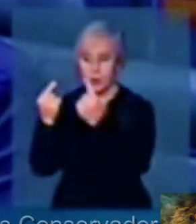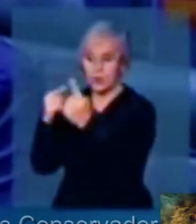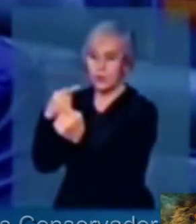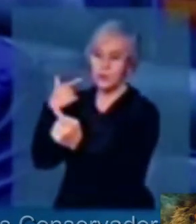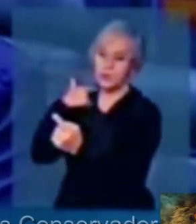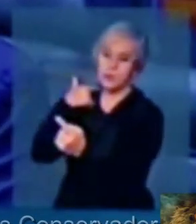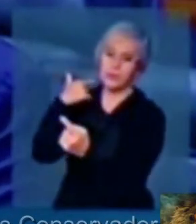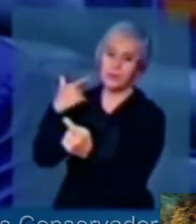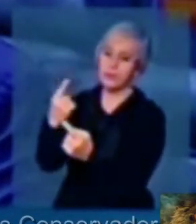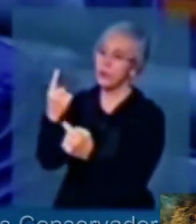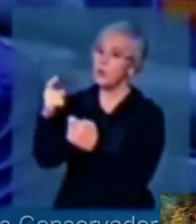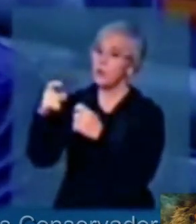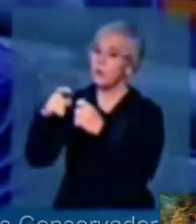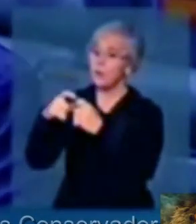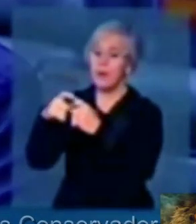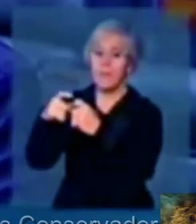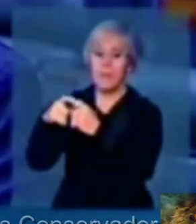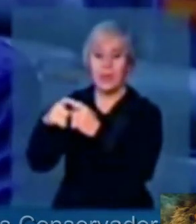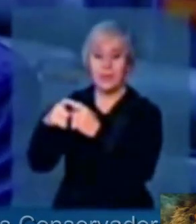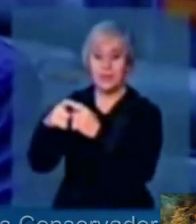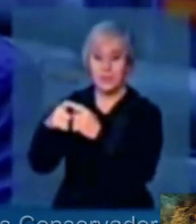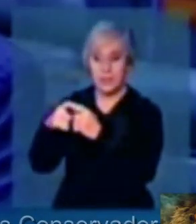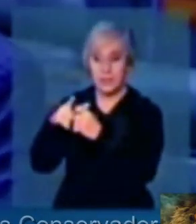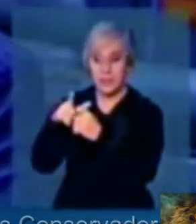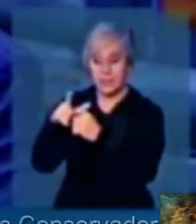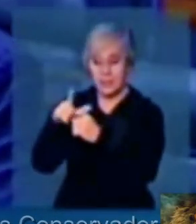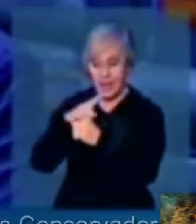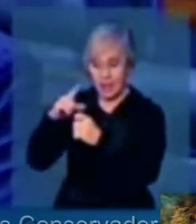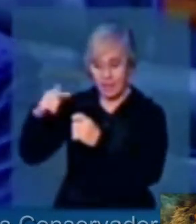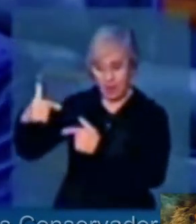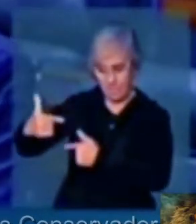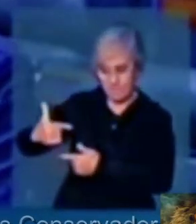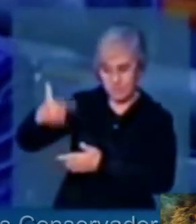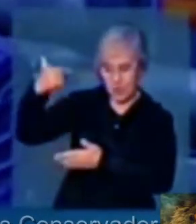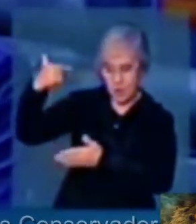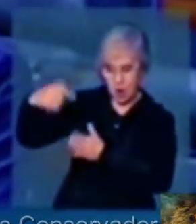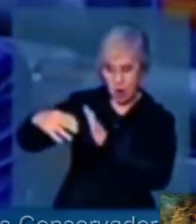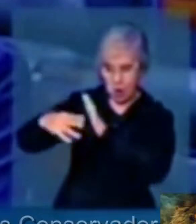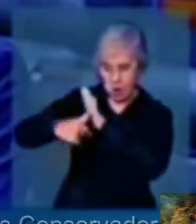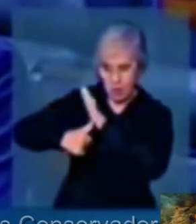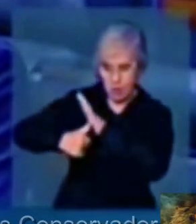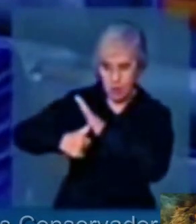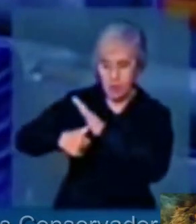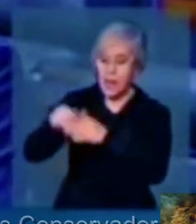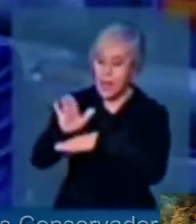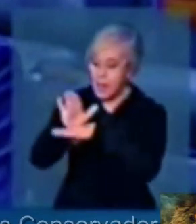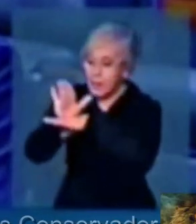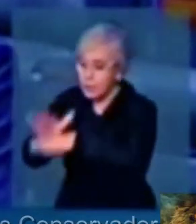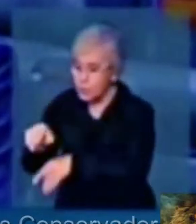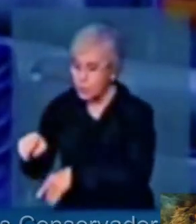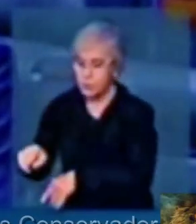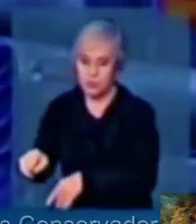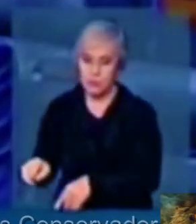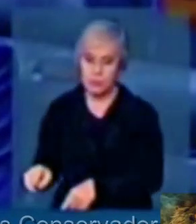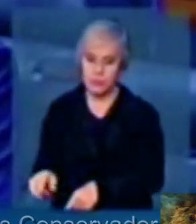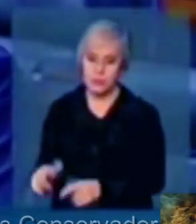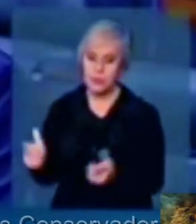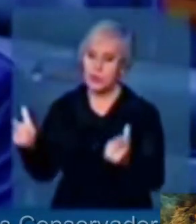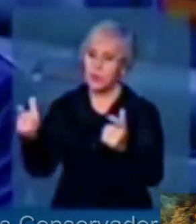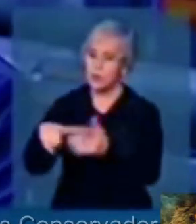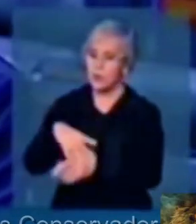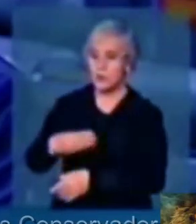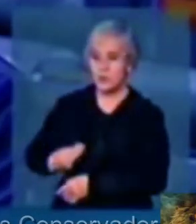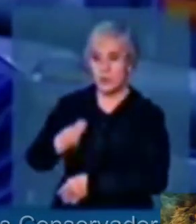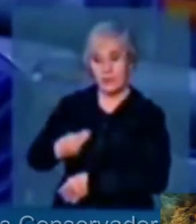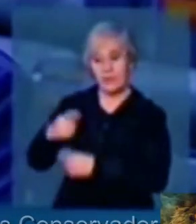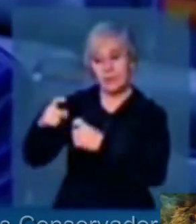socorrida por uma médica que estava sendo assaltada. E ela respondeu depois aqui, para a imprensa: onde tem vida, a medicina tem